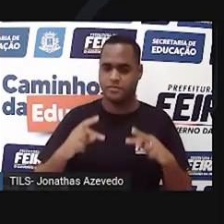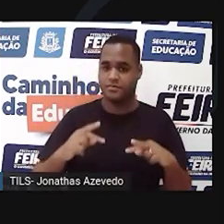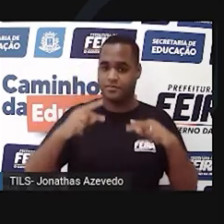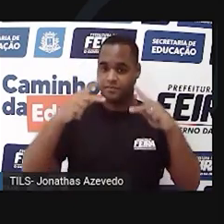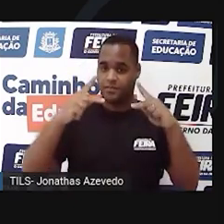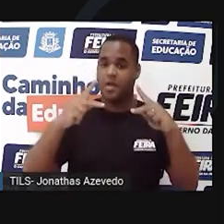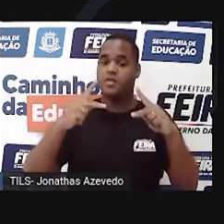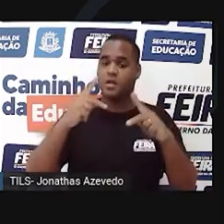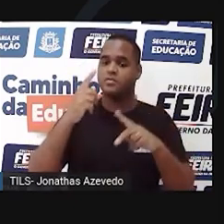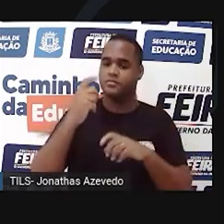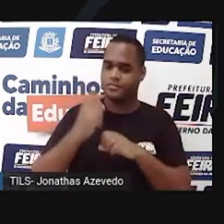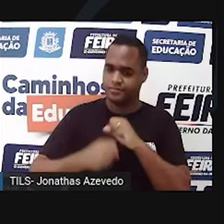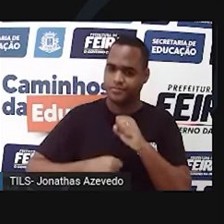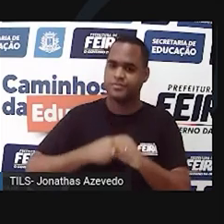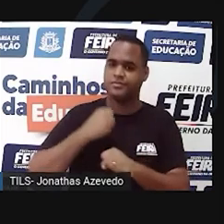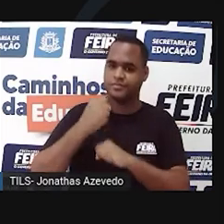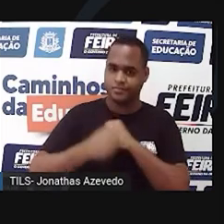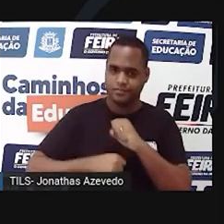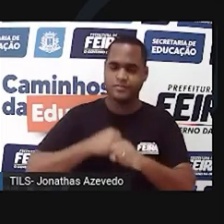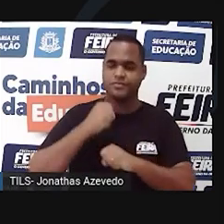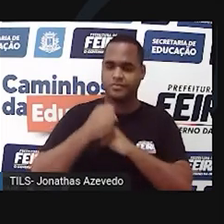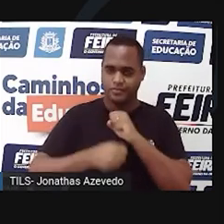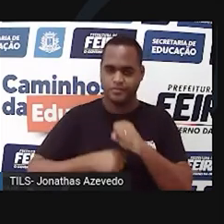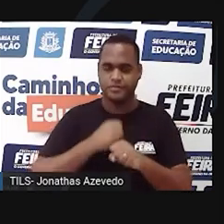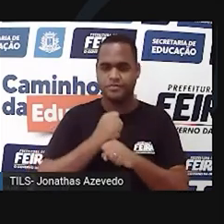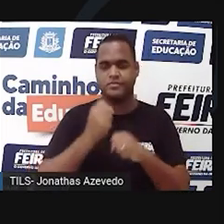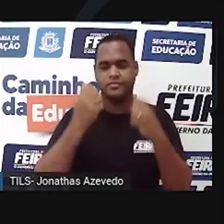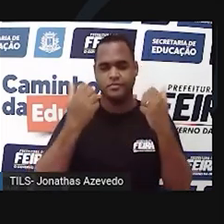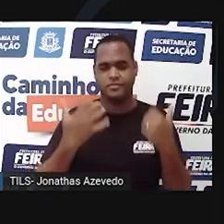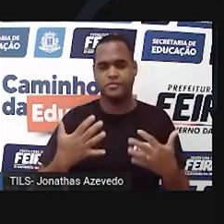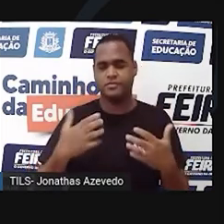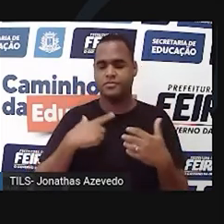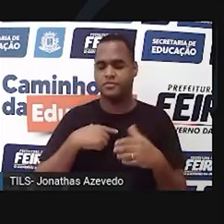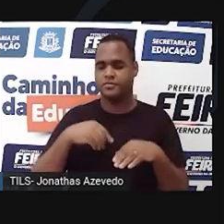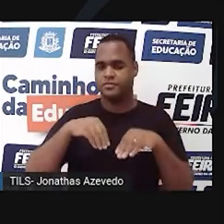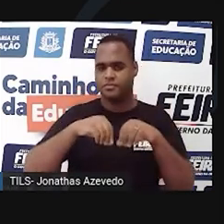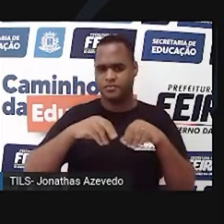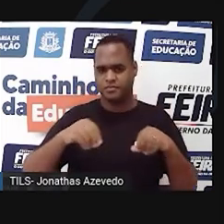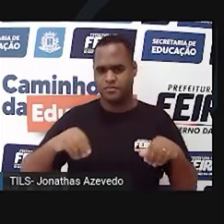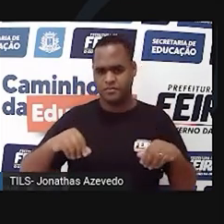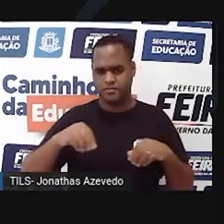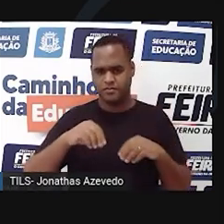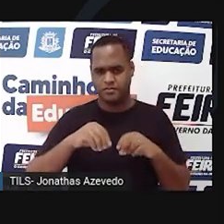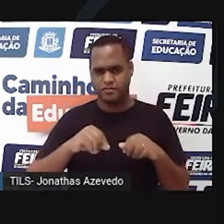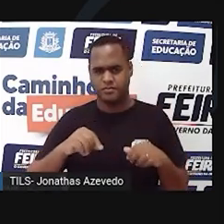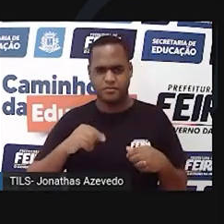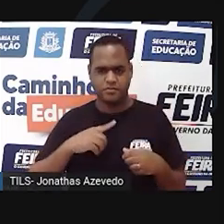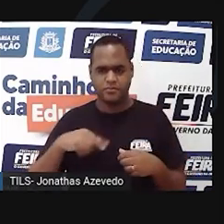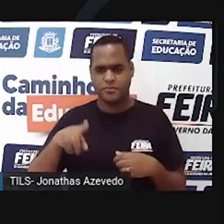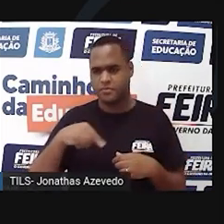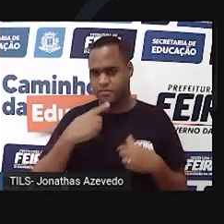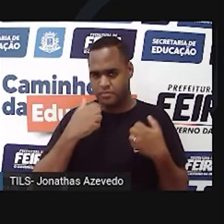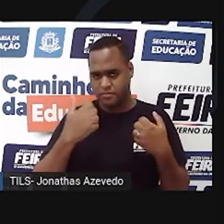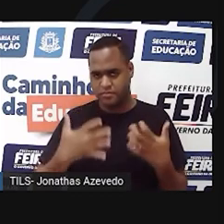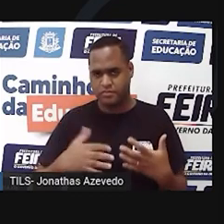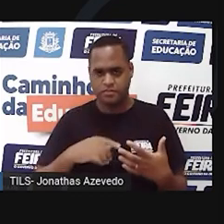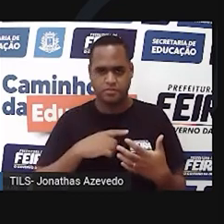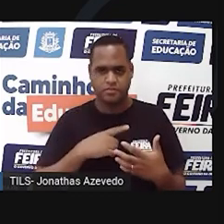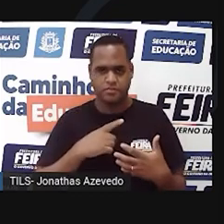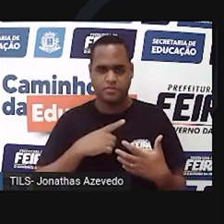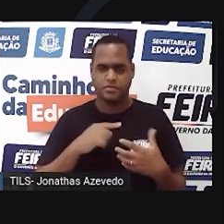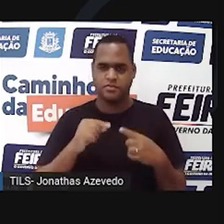cada vez mais? Isso significa que a Terra, que é onde nós estamos, está